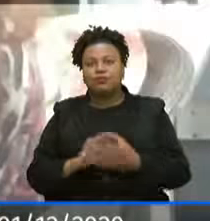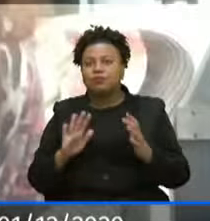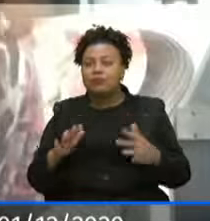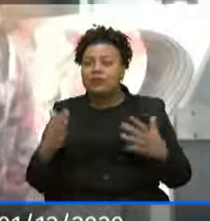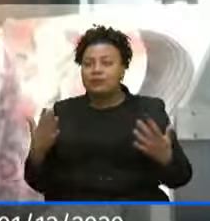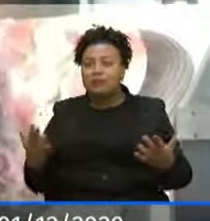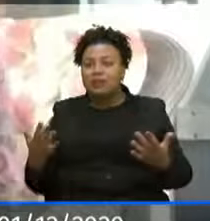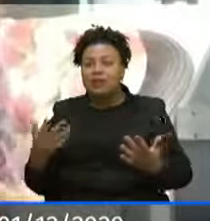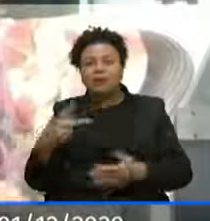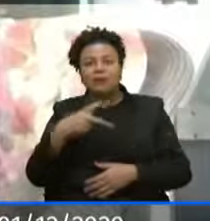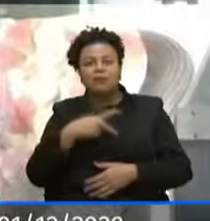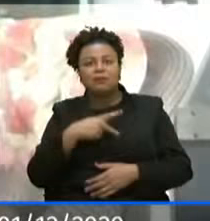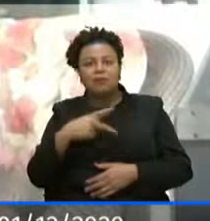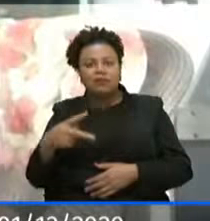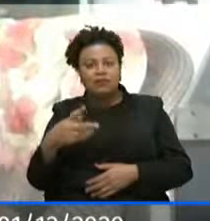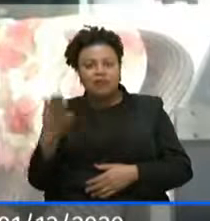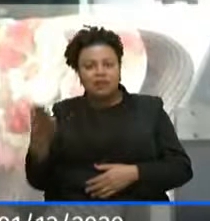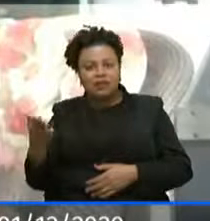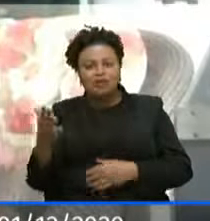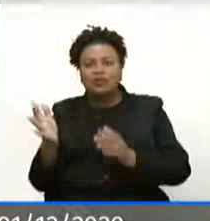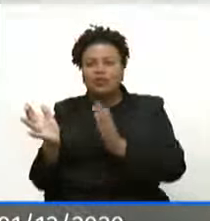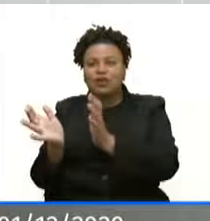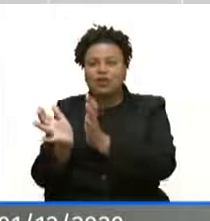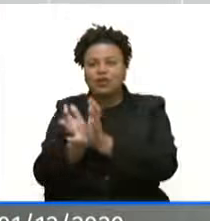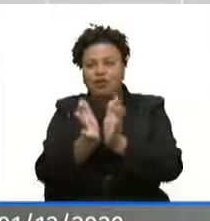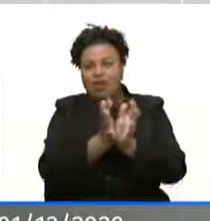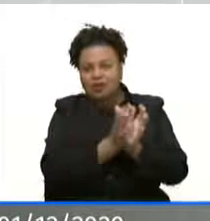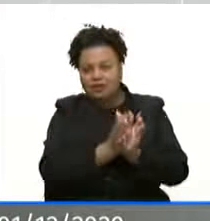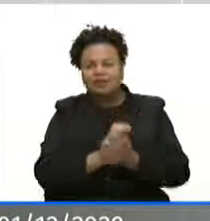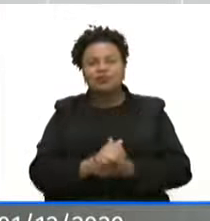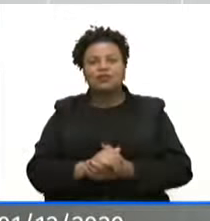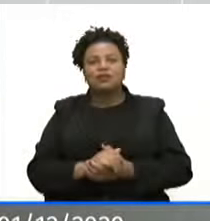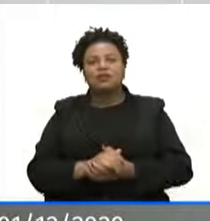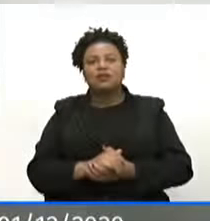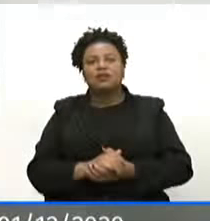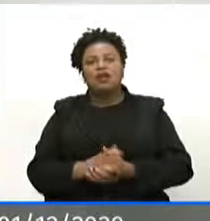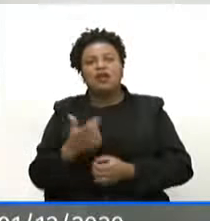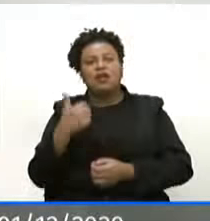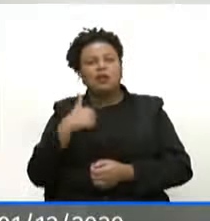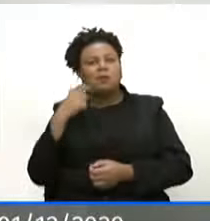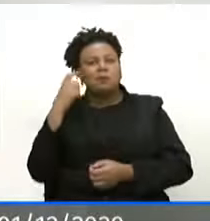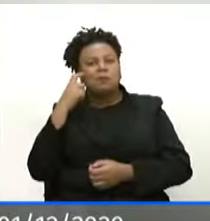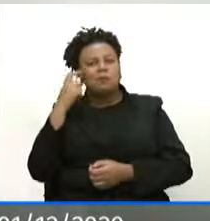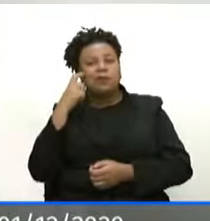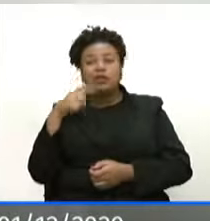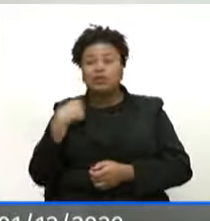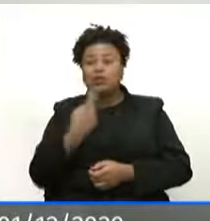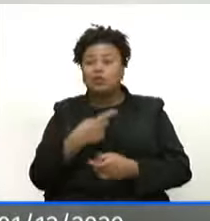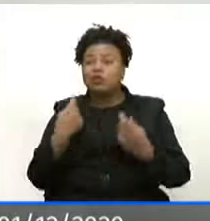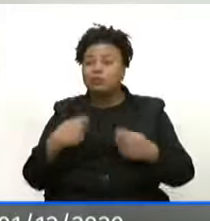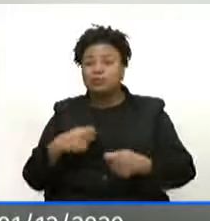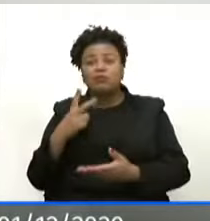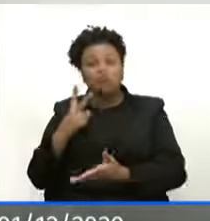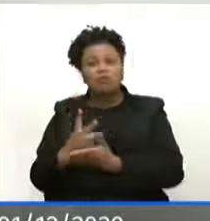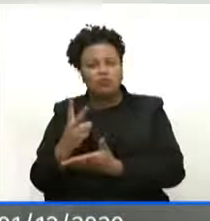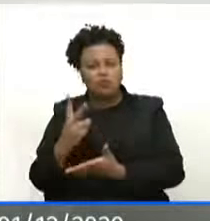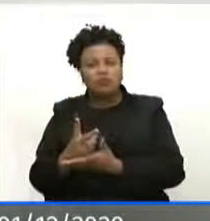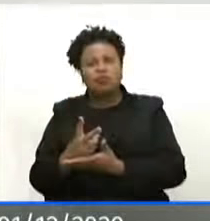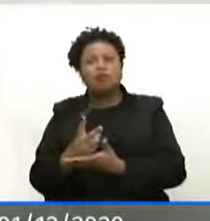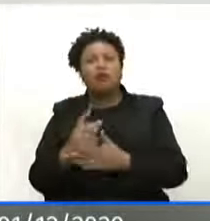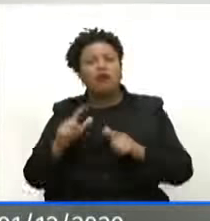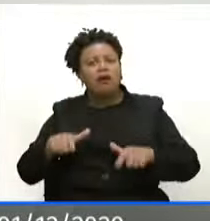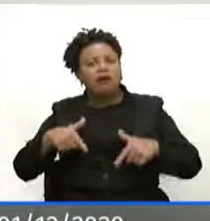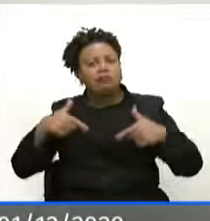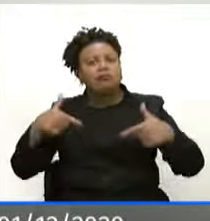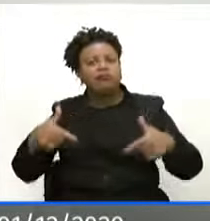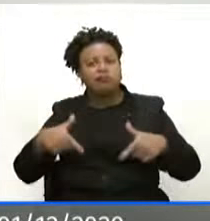Então, minha presidenta, meus caros colegas, eu penso que nós devemos continuar as nossas